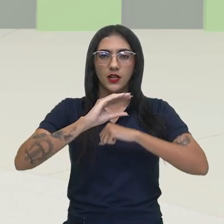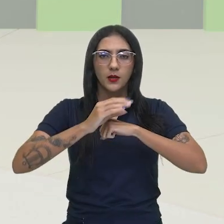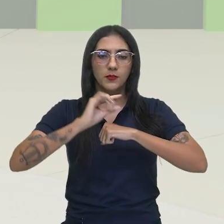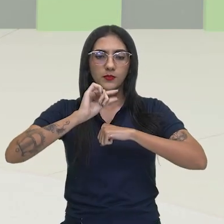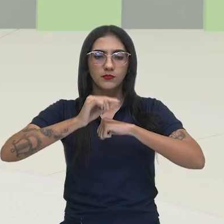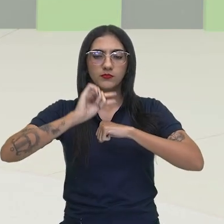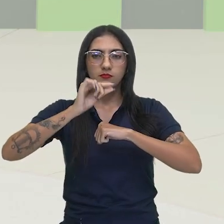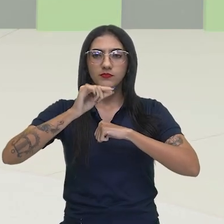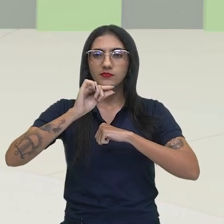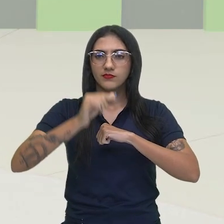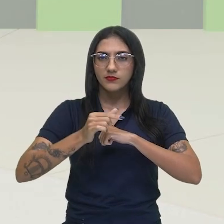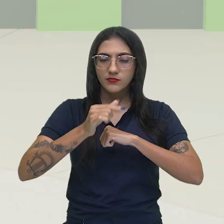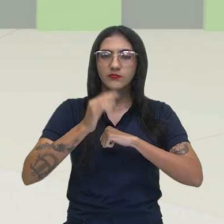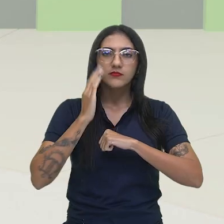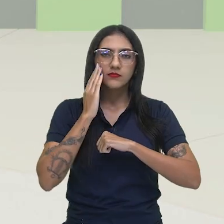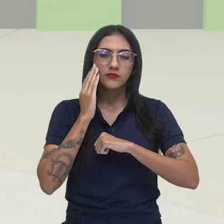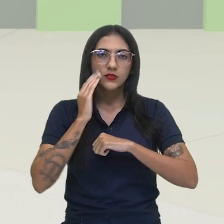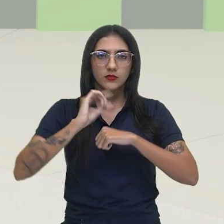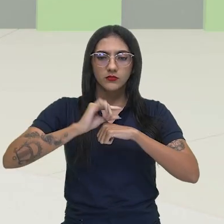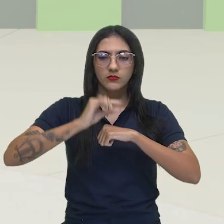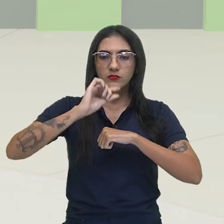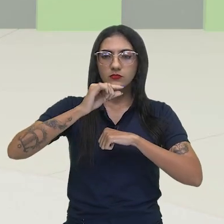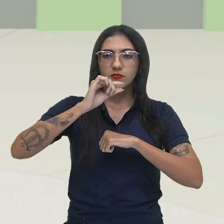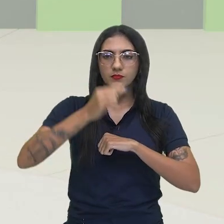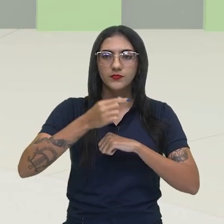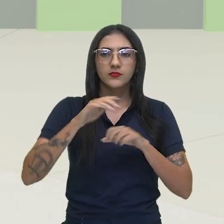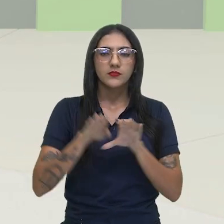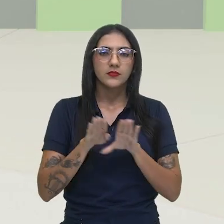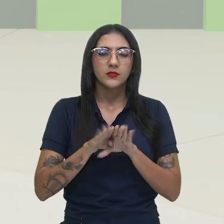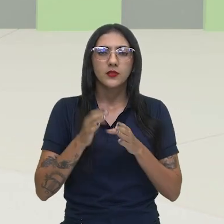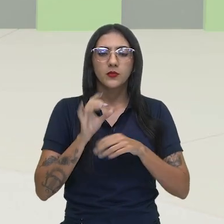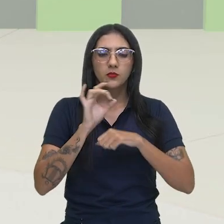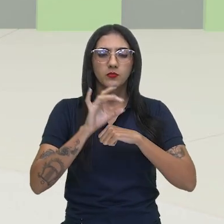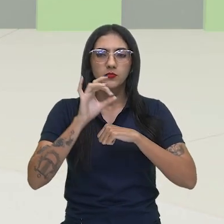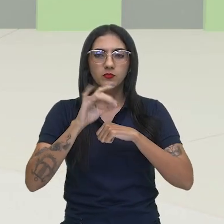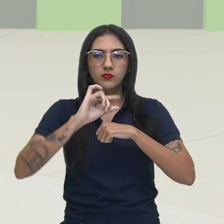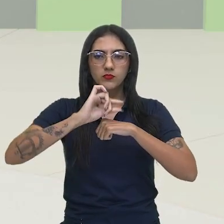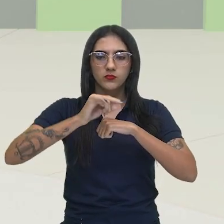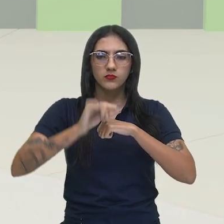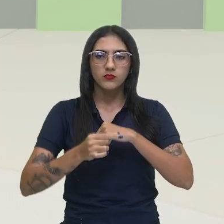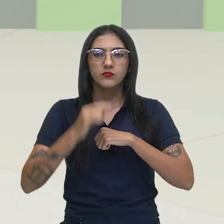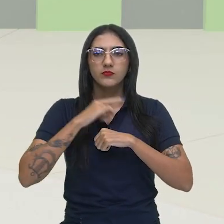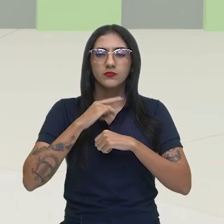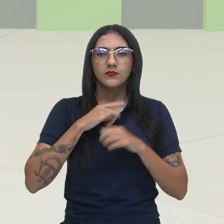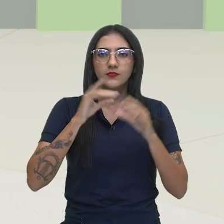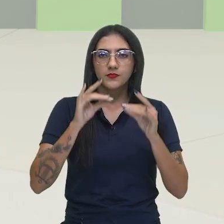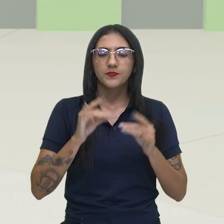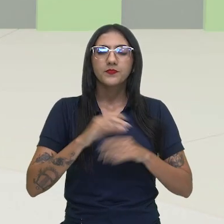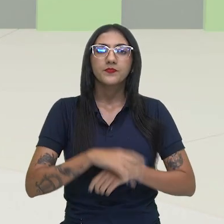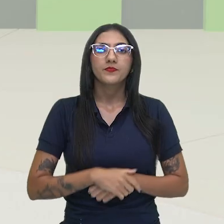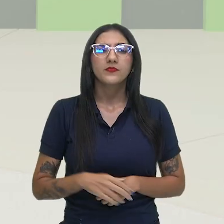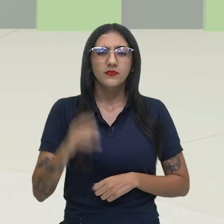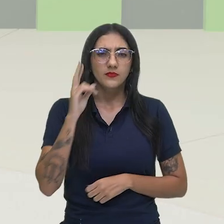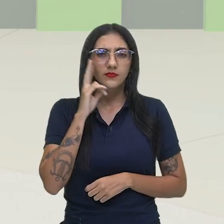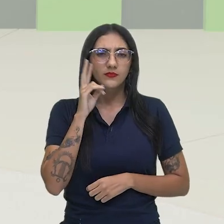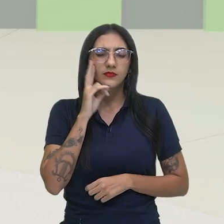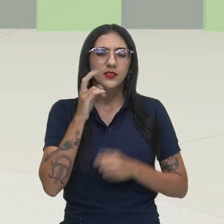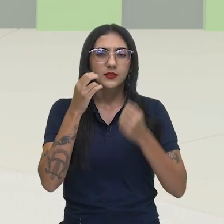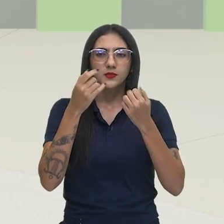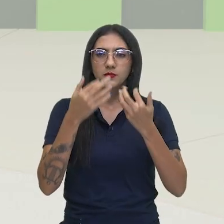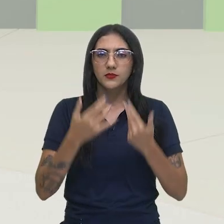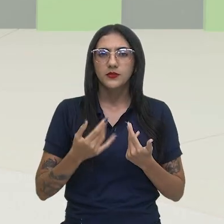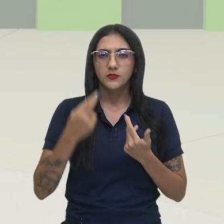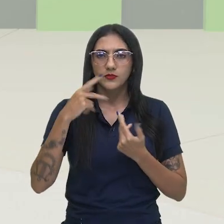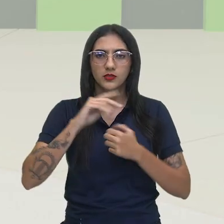para vocês, as camadas e os subníveis e o quanto cada subnível comporta. Lembra-se que eu mostrei para vocês